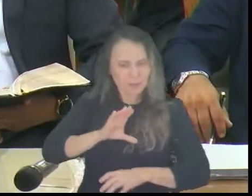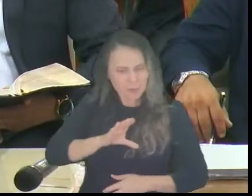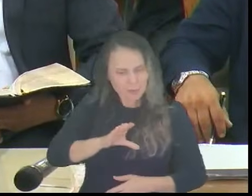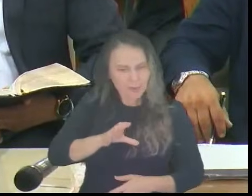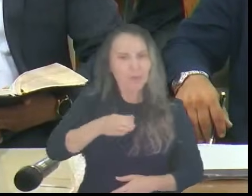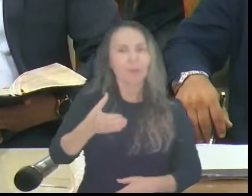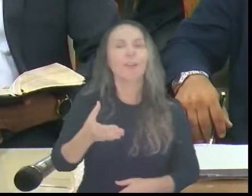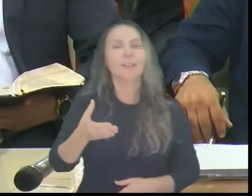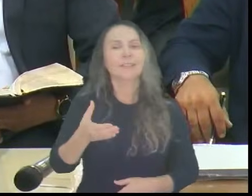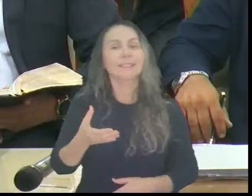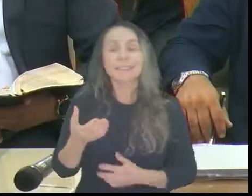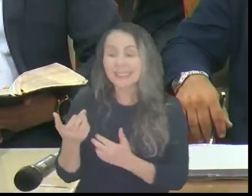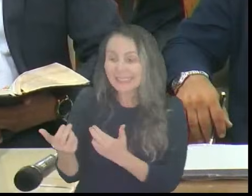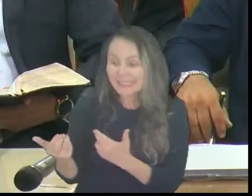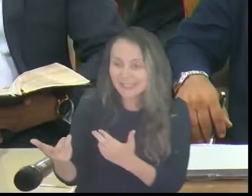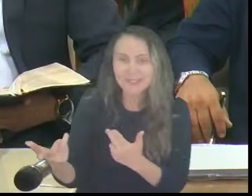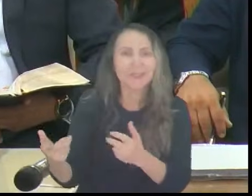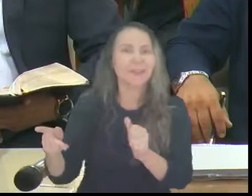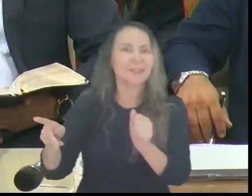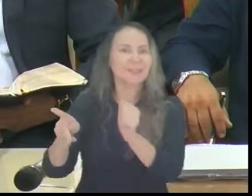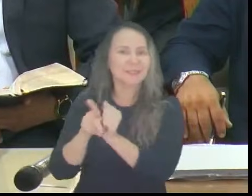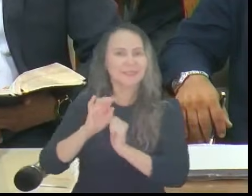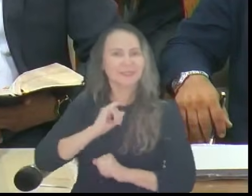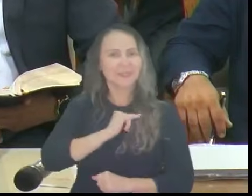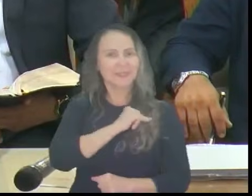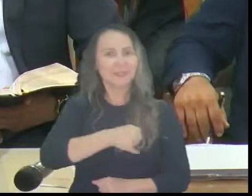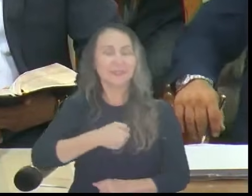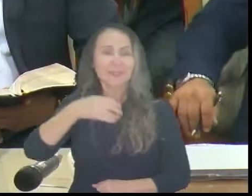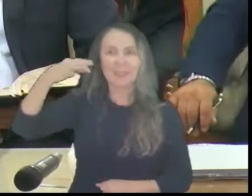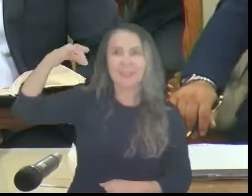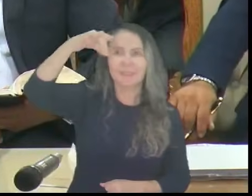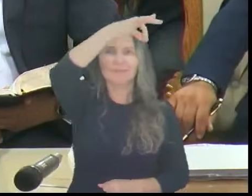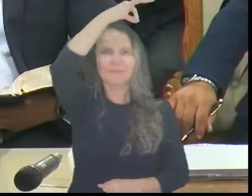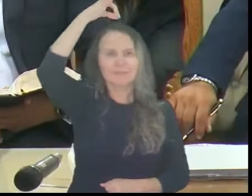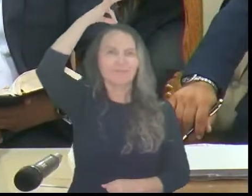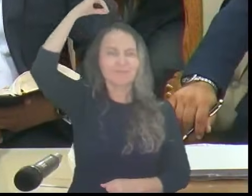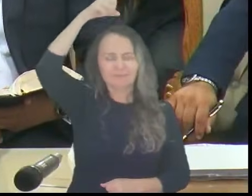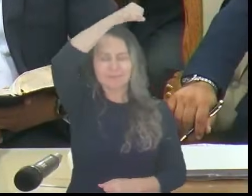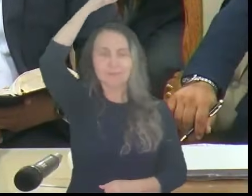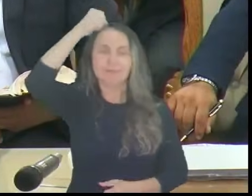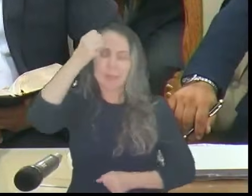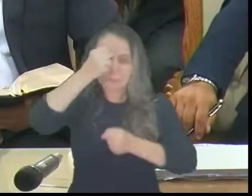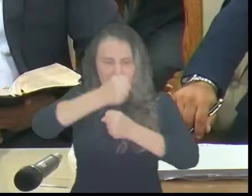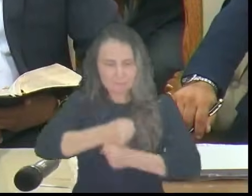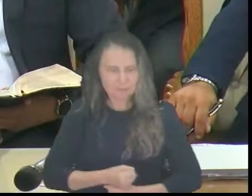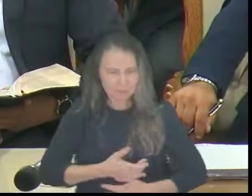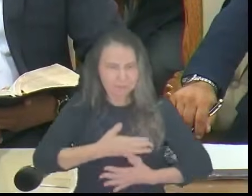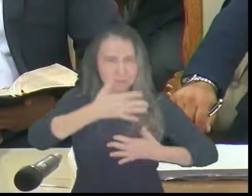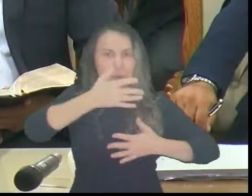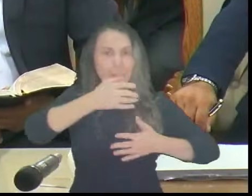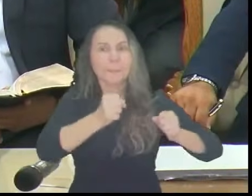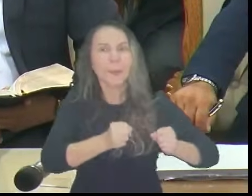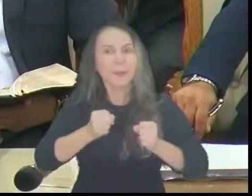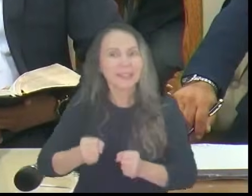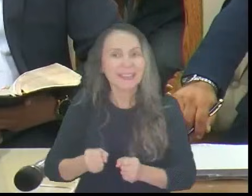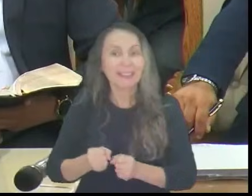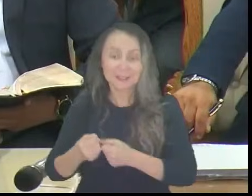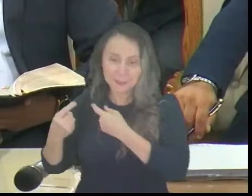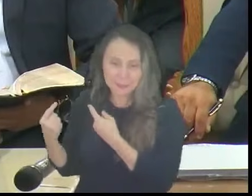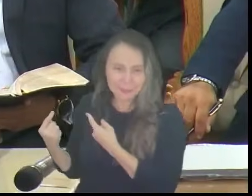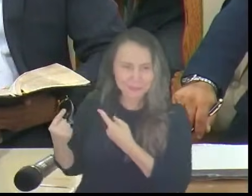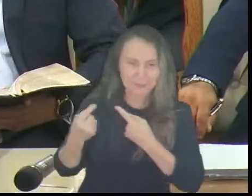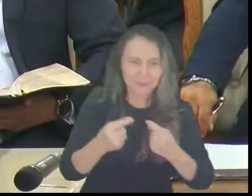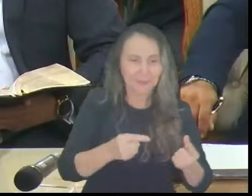dispostos, revestidos do Espírito Santo de Deus para enfrentar este mundo mau.